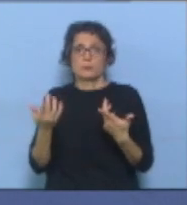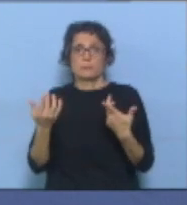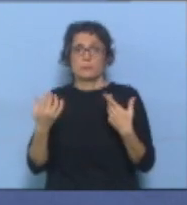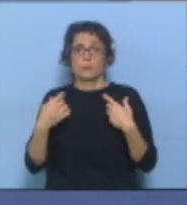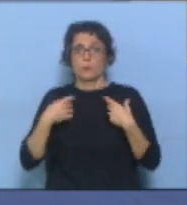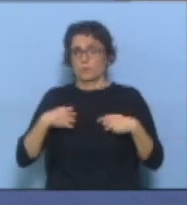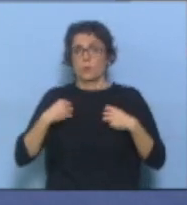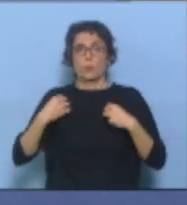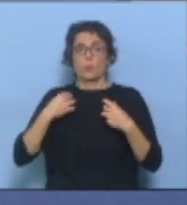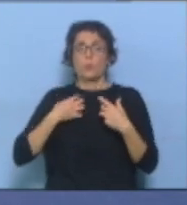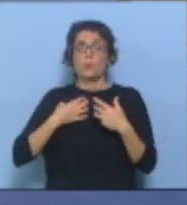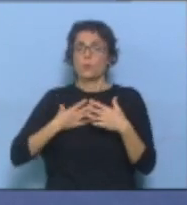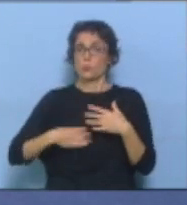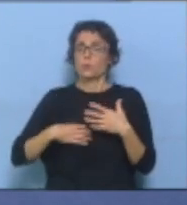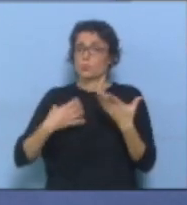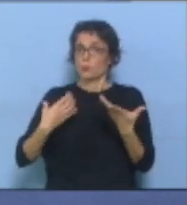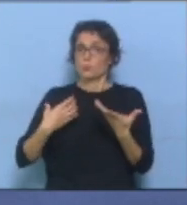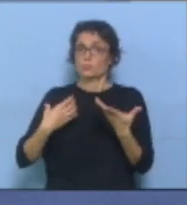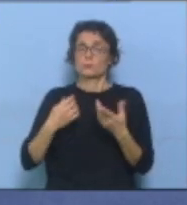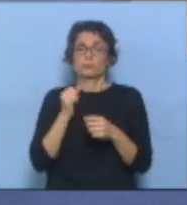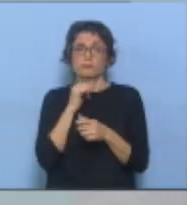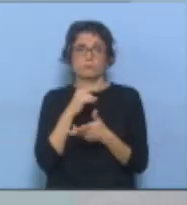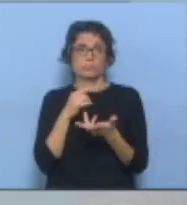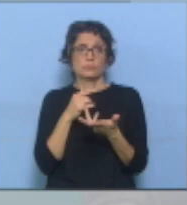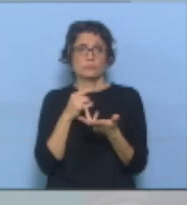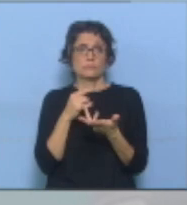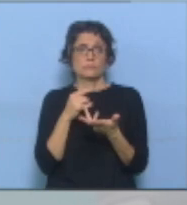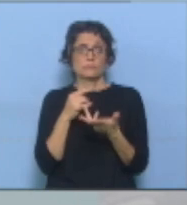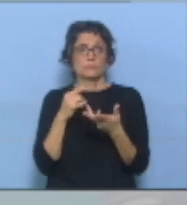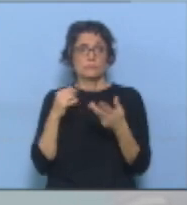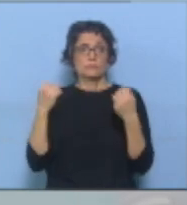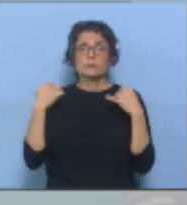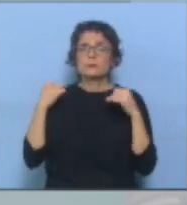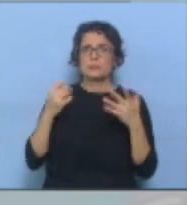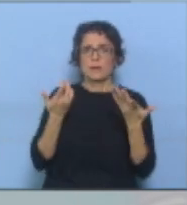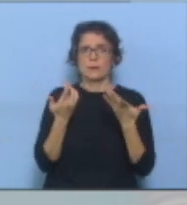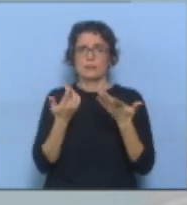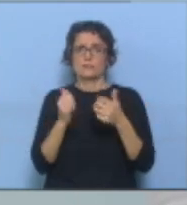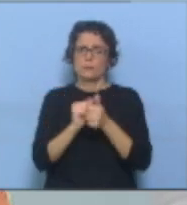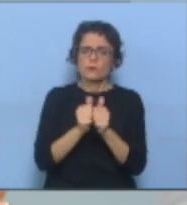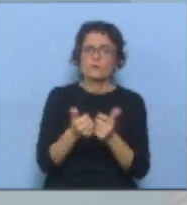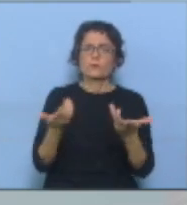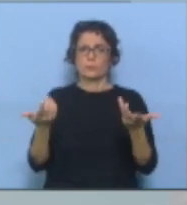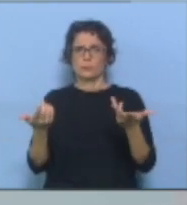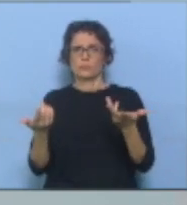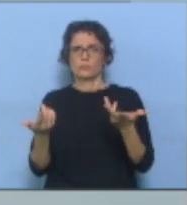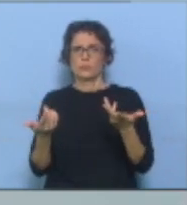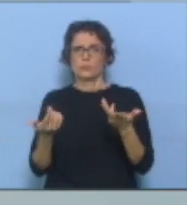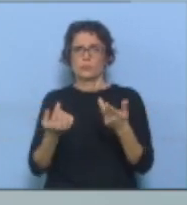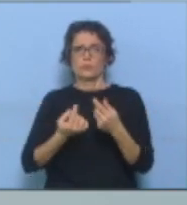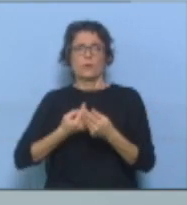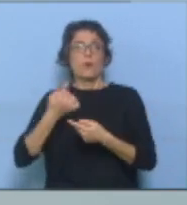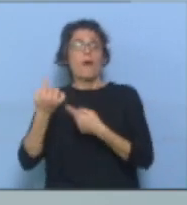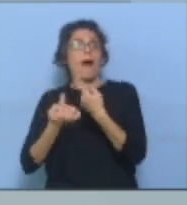se calhar preferimos ir a uma aula de yoga e preferimos fazer aulas de natação e se calhar preferimos correr sozinhos, mas vamos